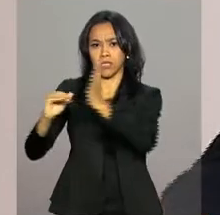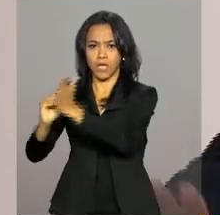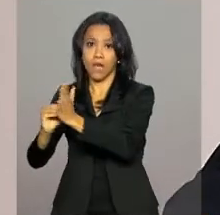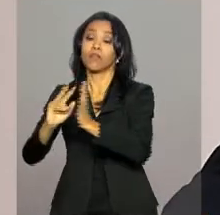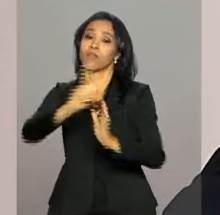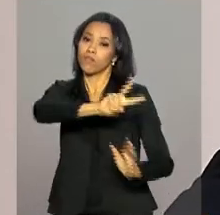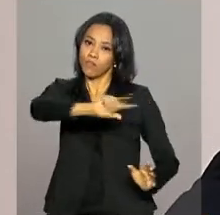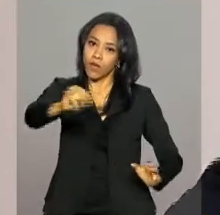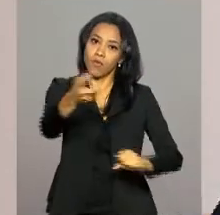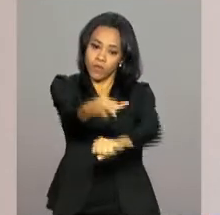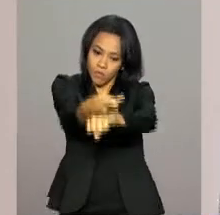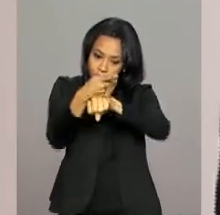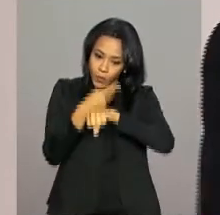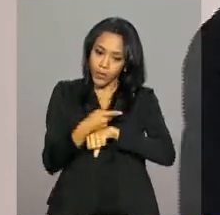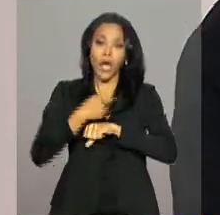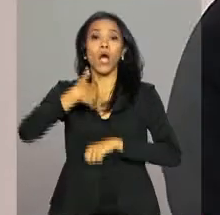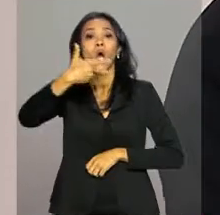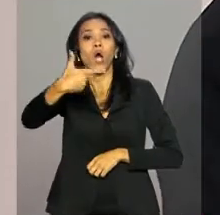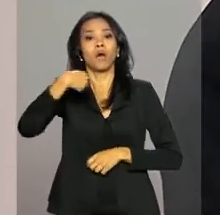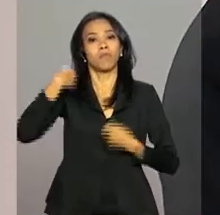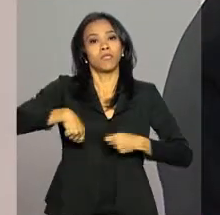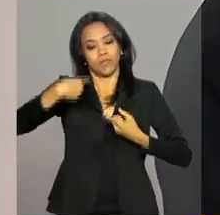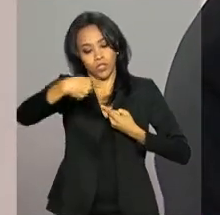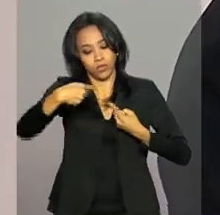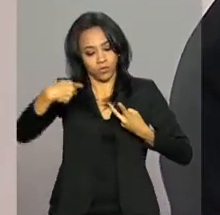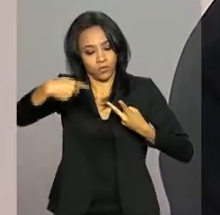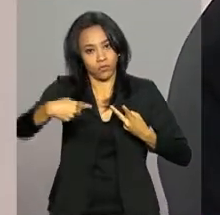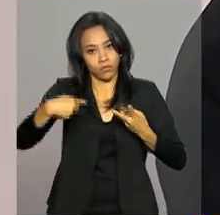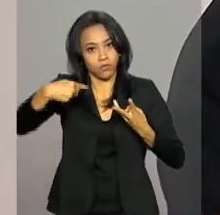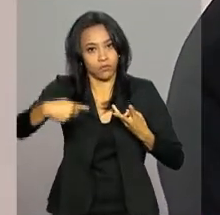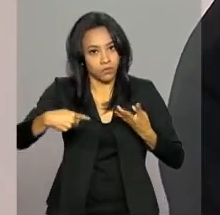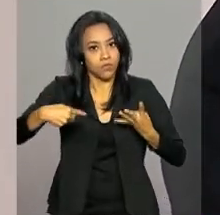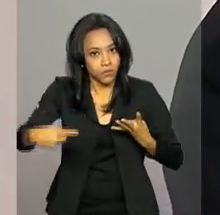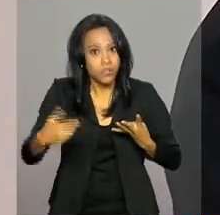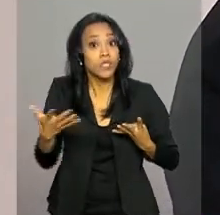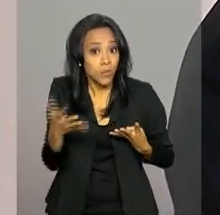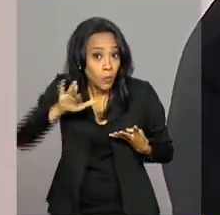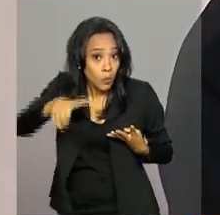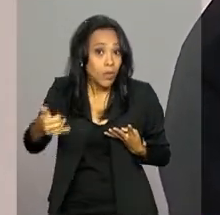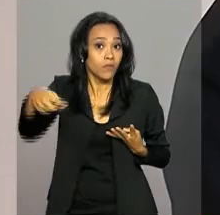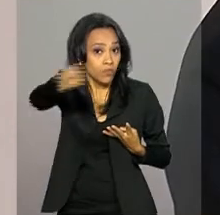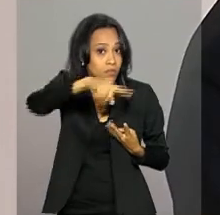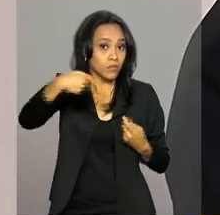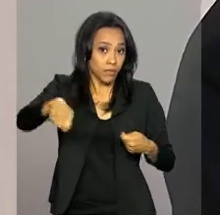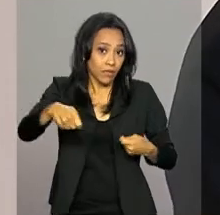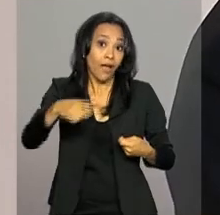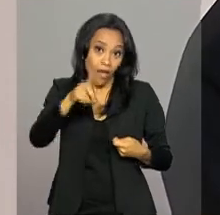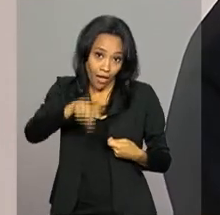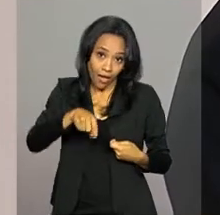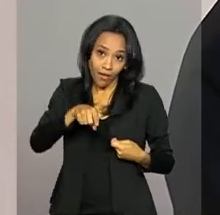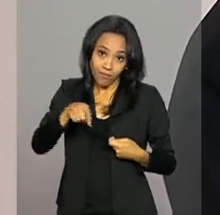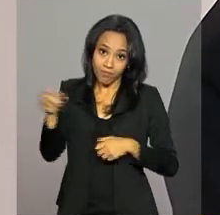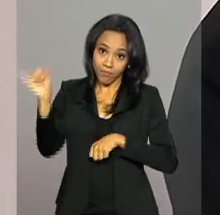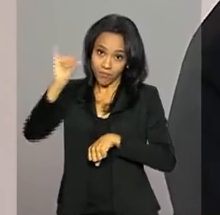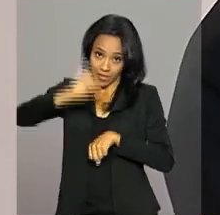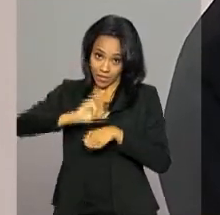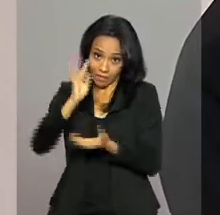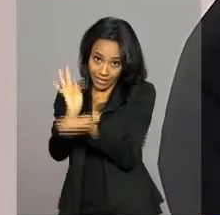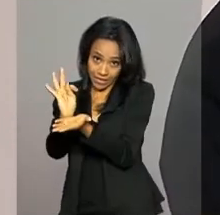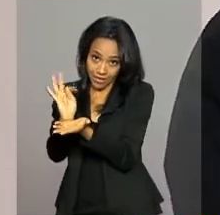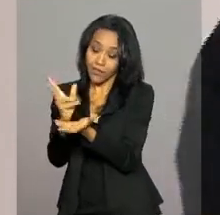ao ao palácio europa precisa mais isto e mais aquilo e quando precisarem mais este mais aquilo se for pra teresina nós